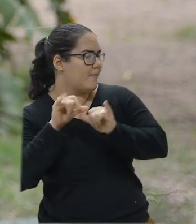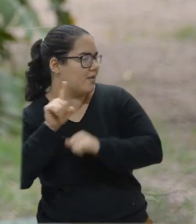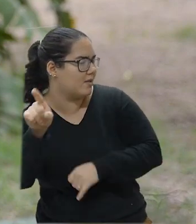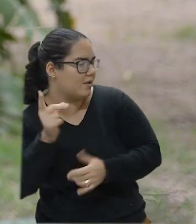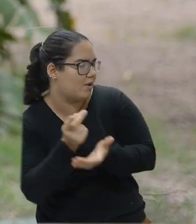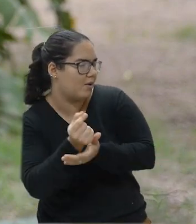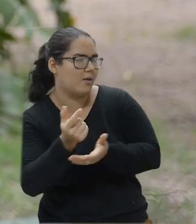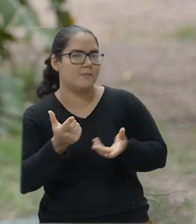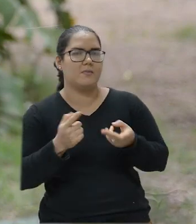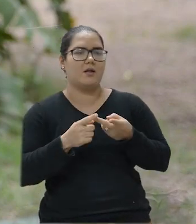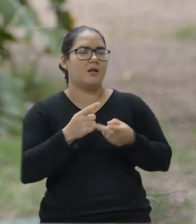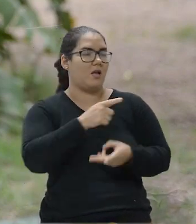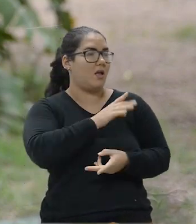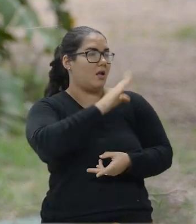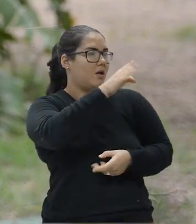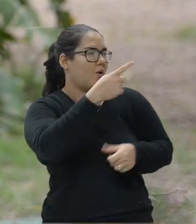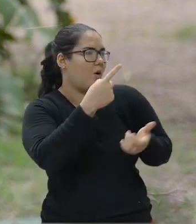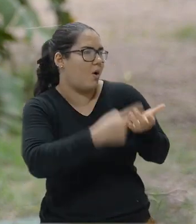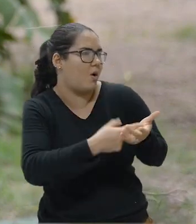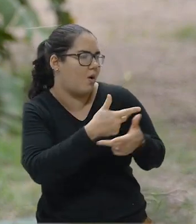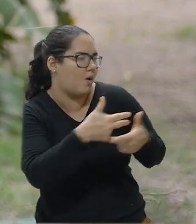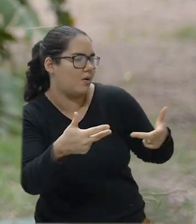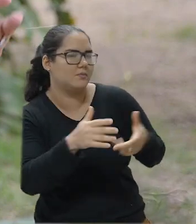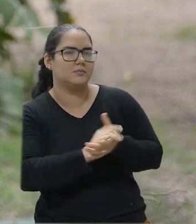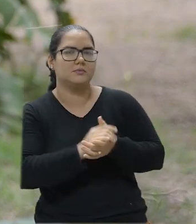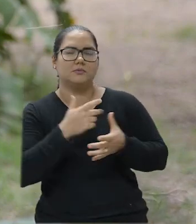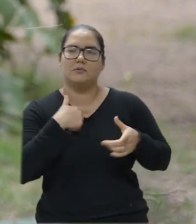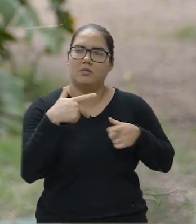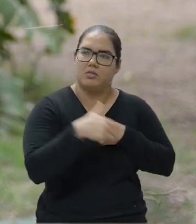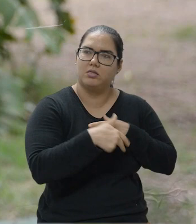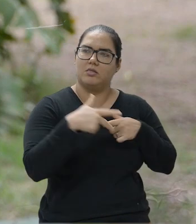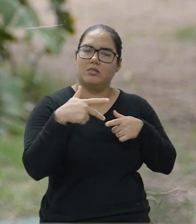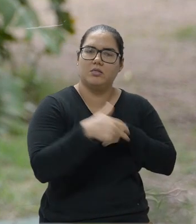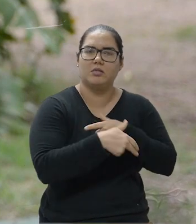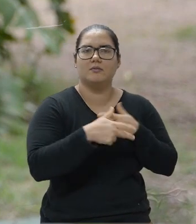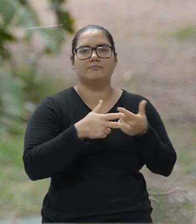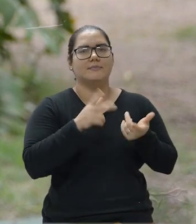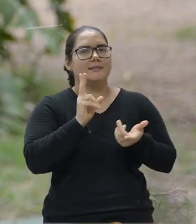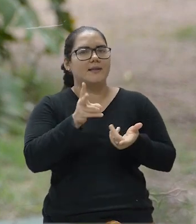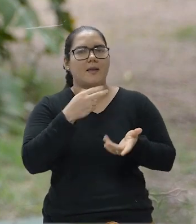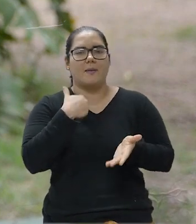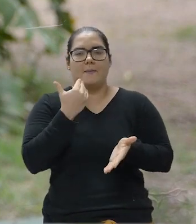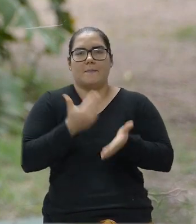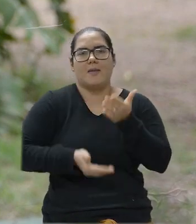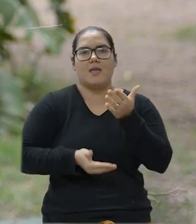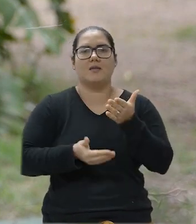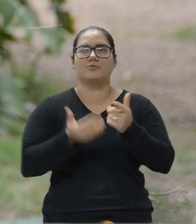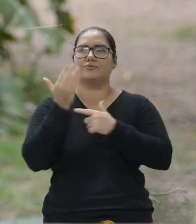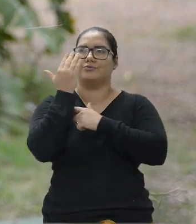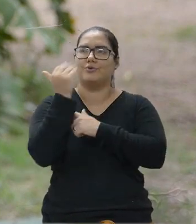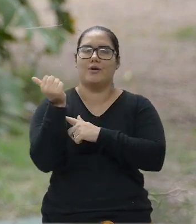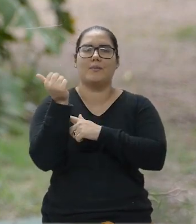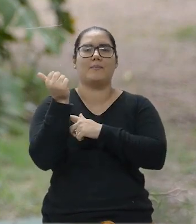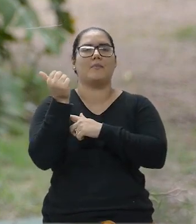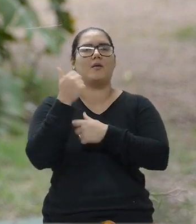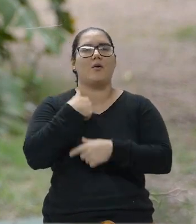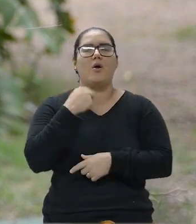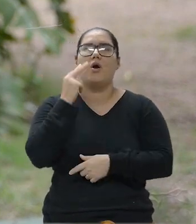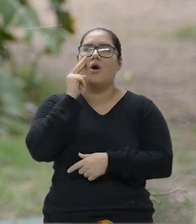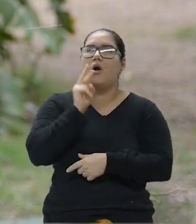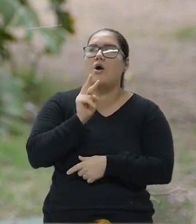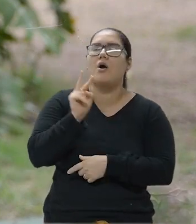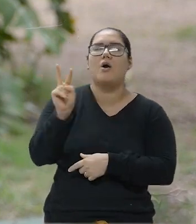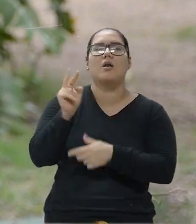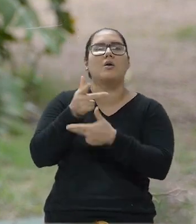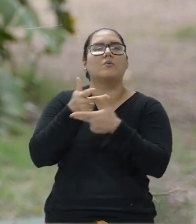outras era a hora do mercado ou de ir a algum compromisso social. Eu não perdia o chamado para dar